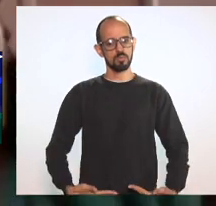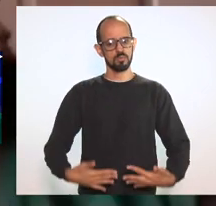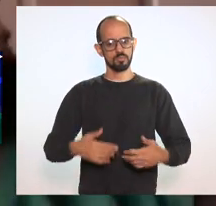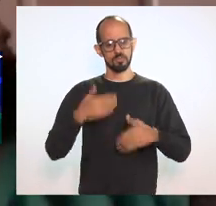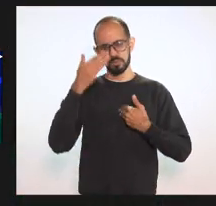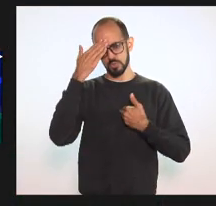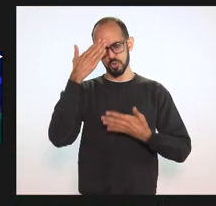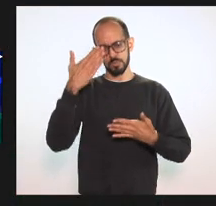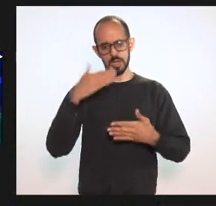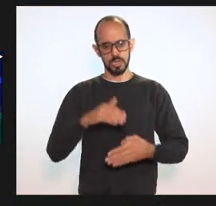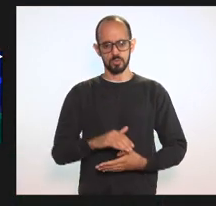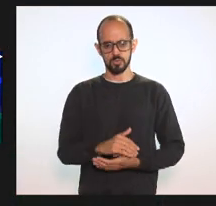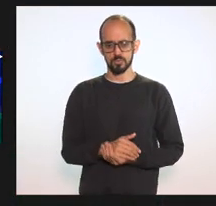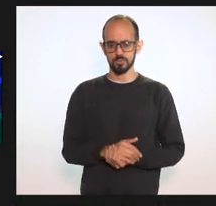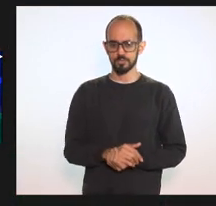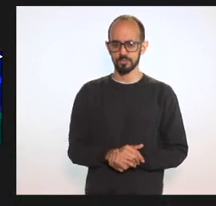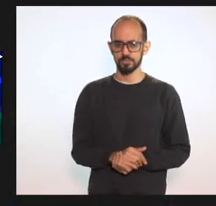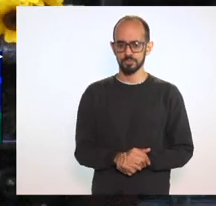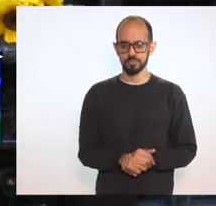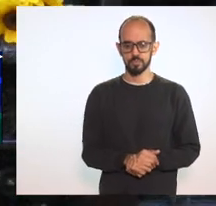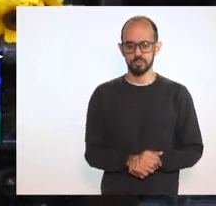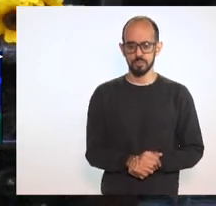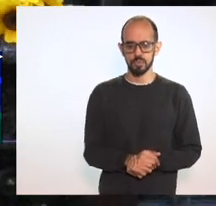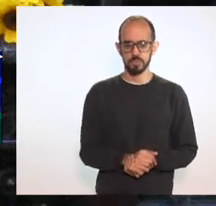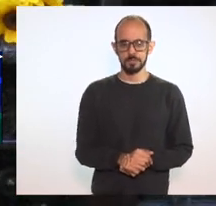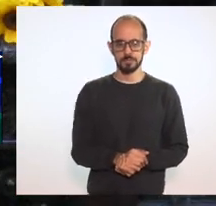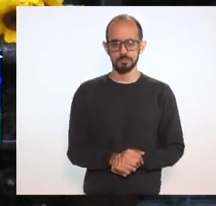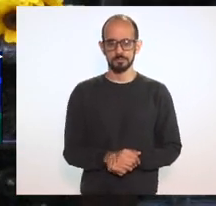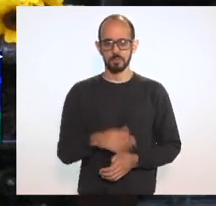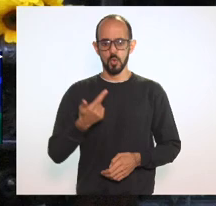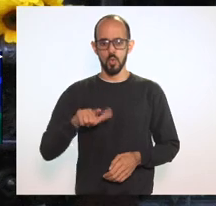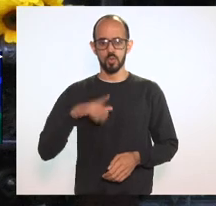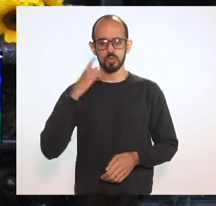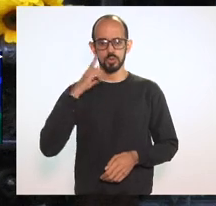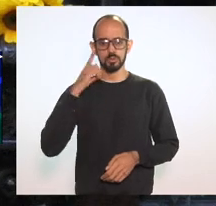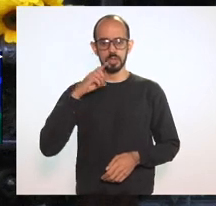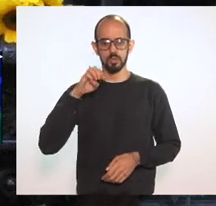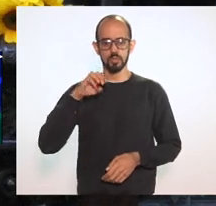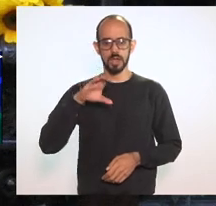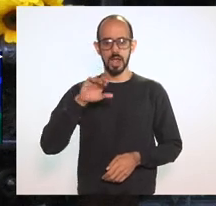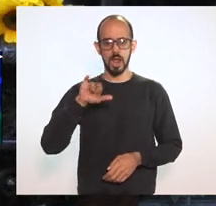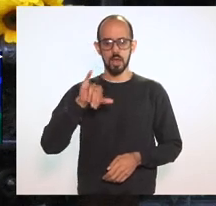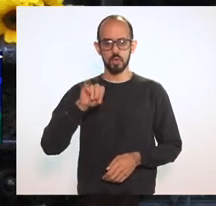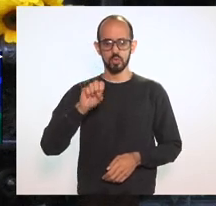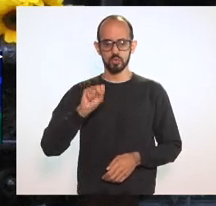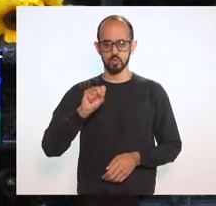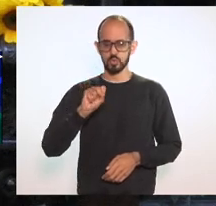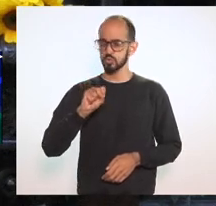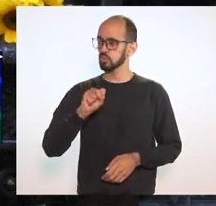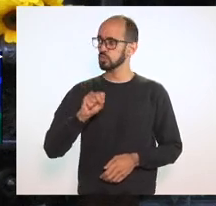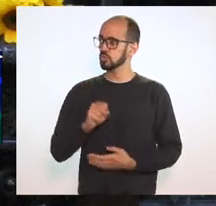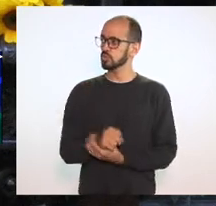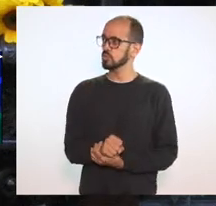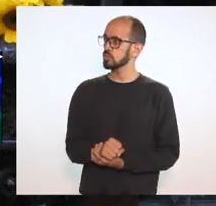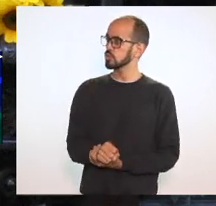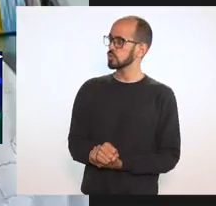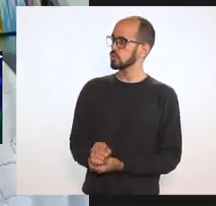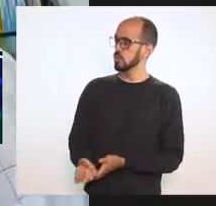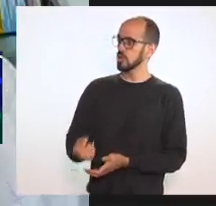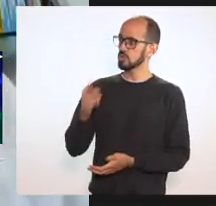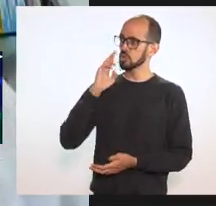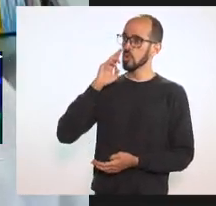obrigado o próximo orador Espírita deputado Carlos Macedo o senhor presidente